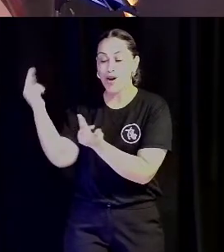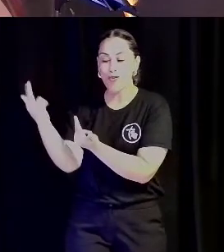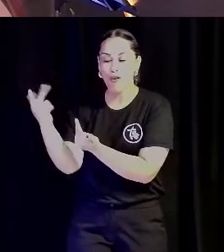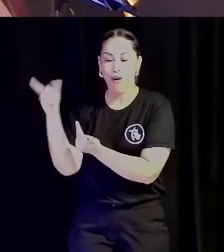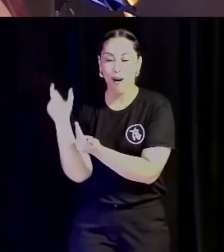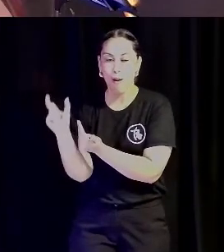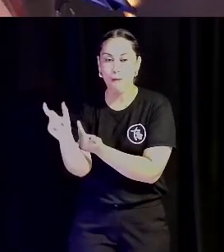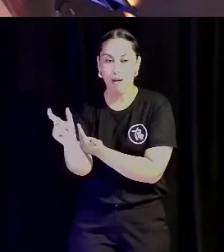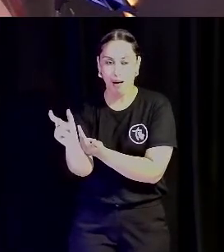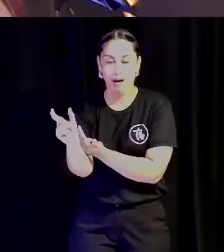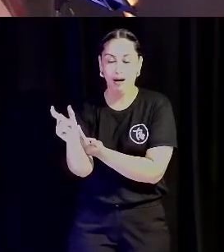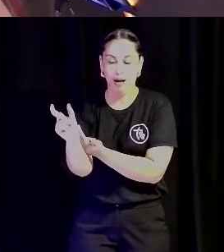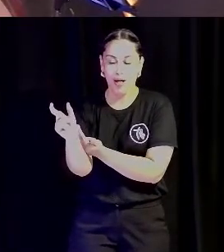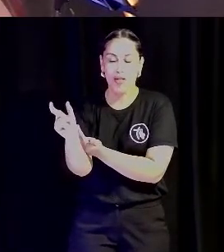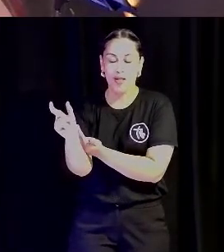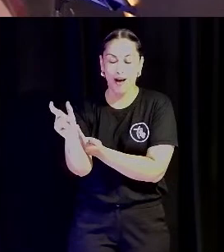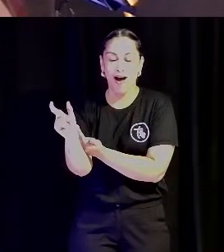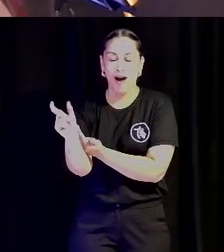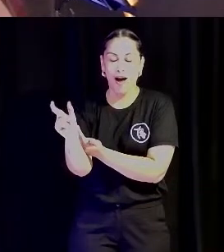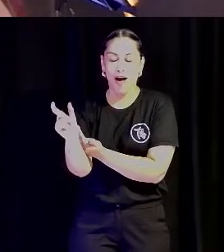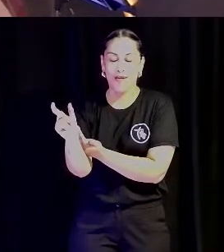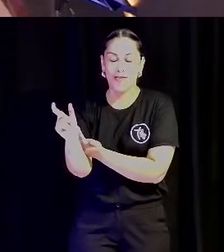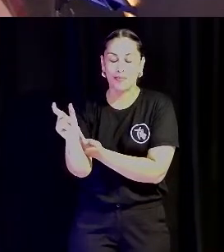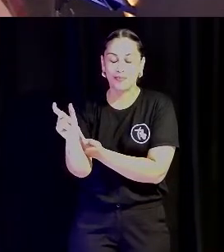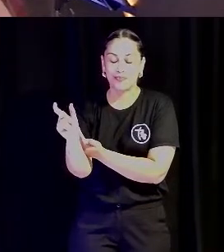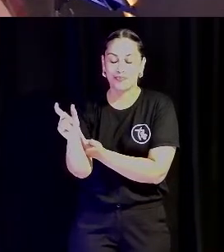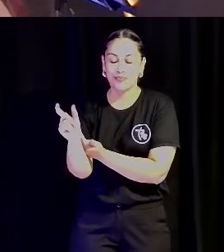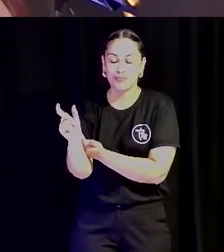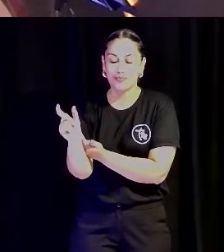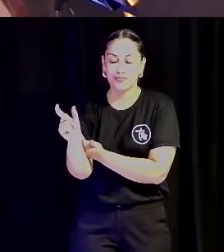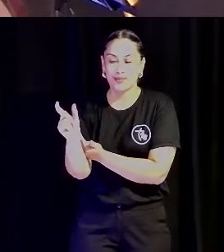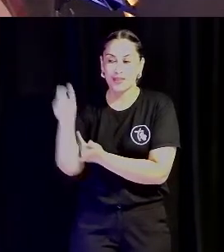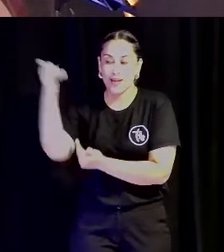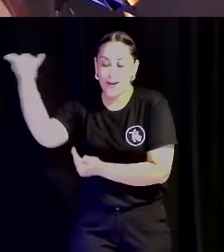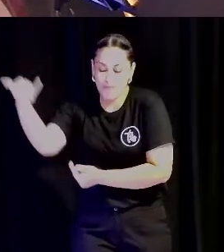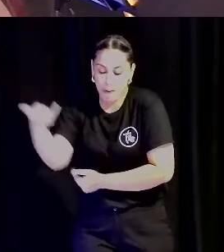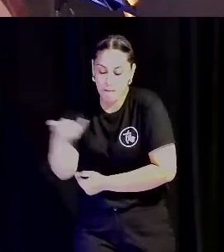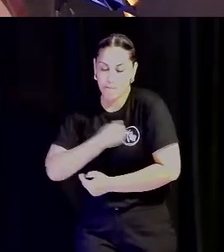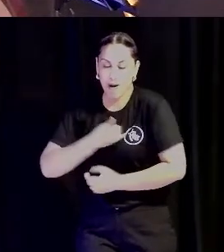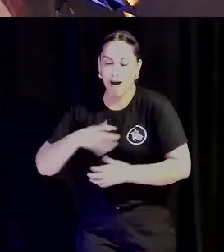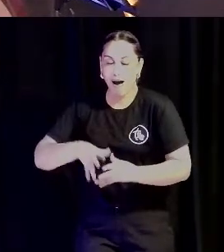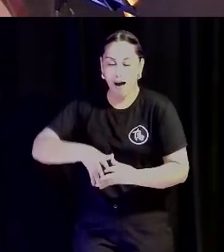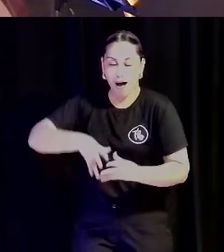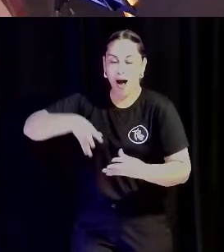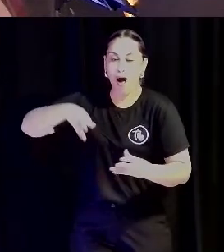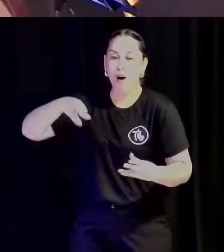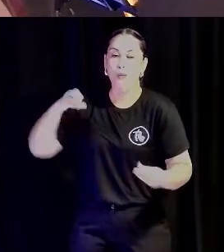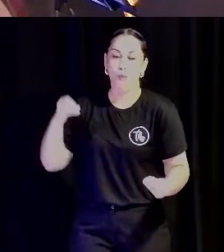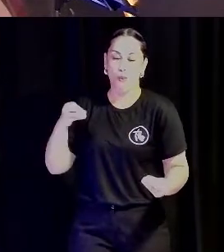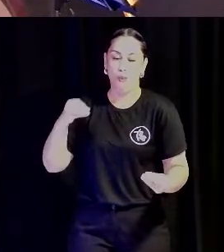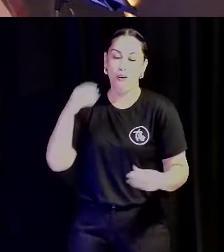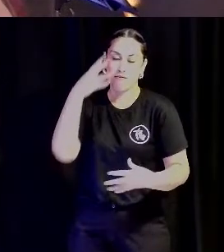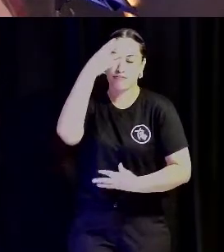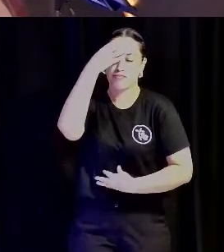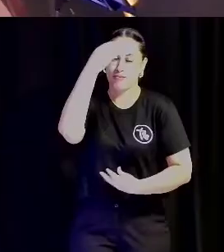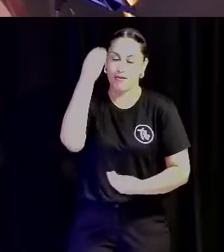palavra que retroalimenta a nossa alma com fé.